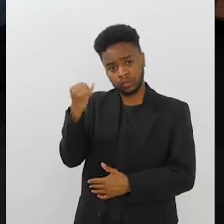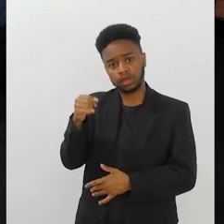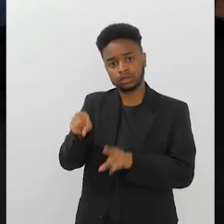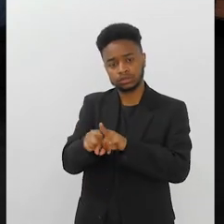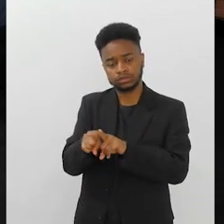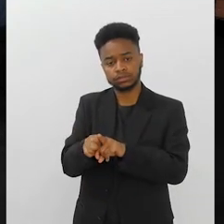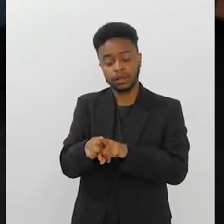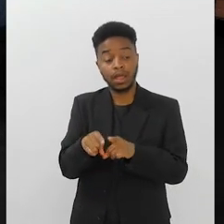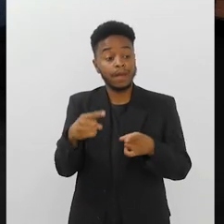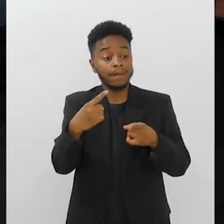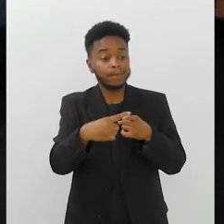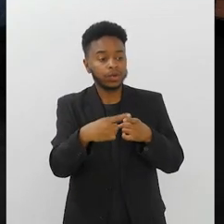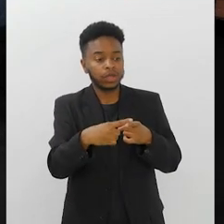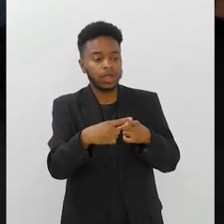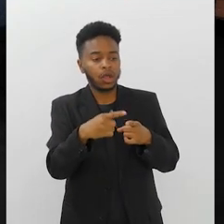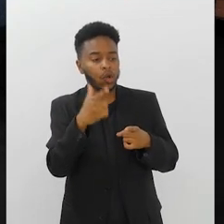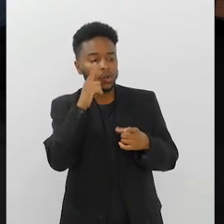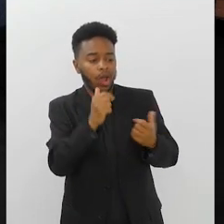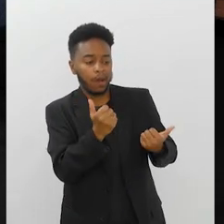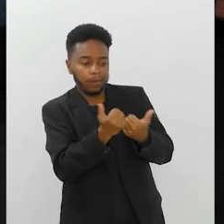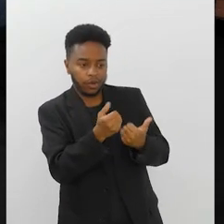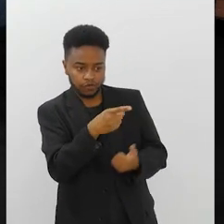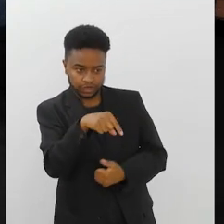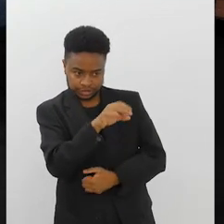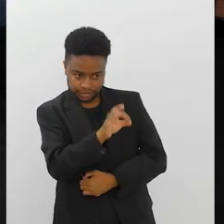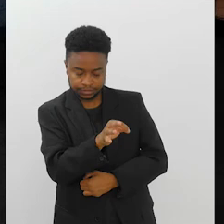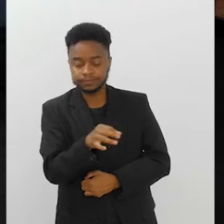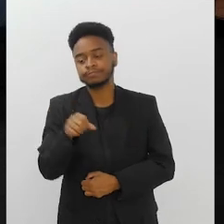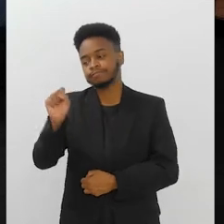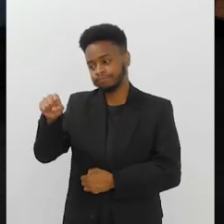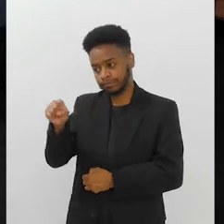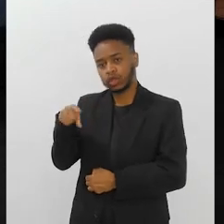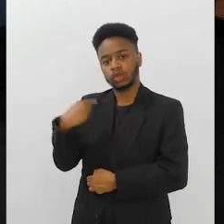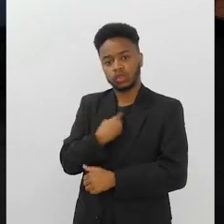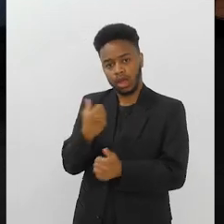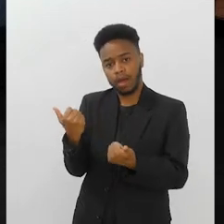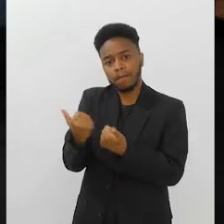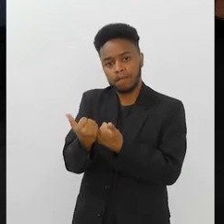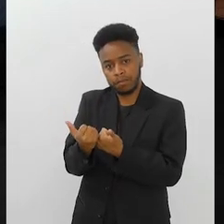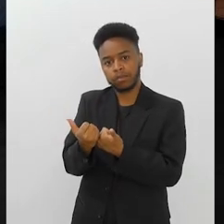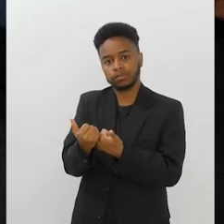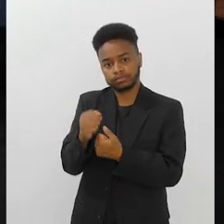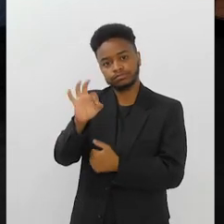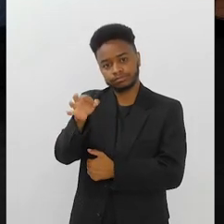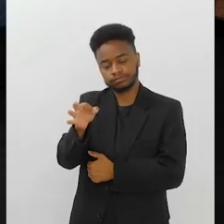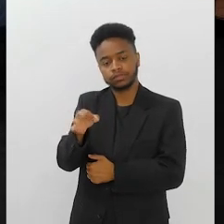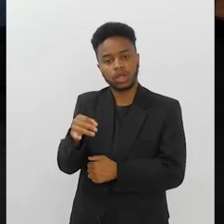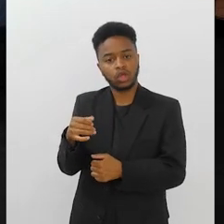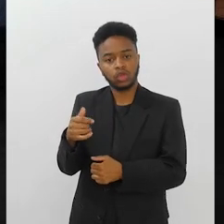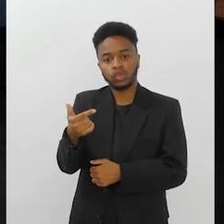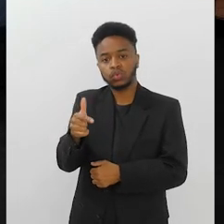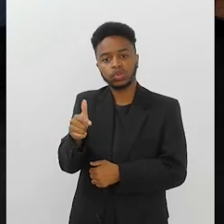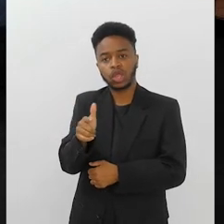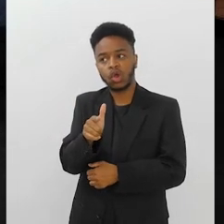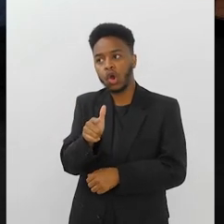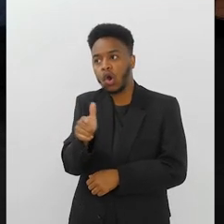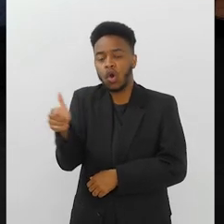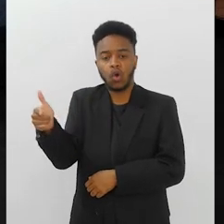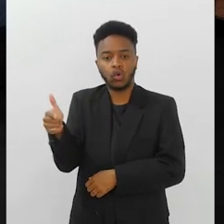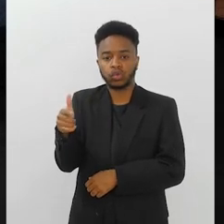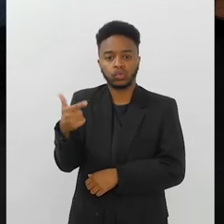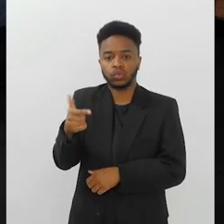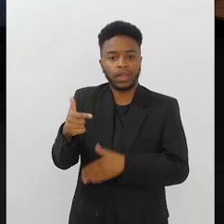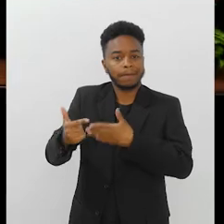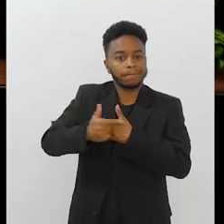completamente importante é aonde segura vocês é a estrutura de vocês é a estrutura é completamente estrutura não tem outra